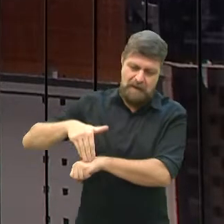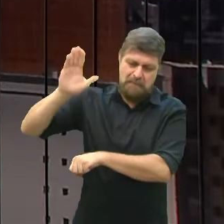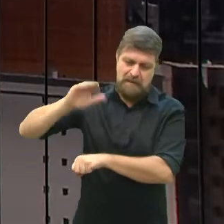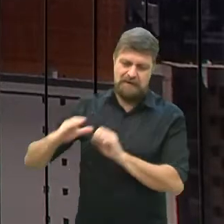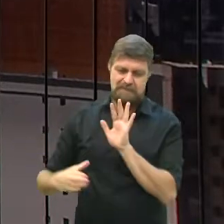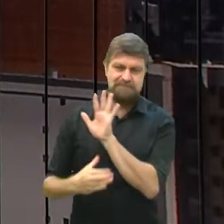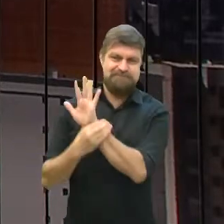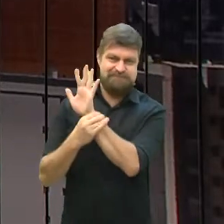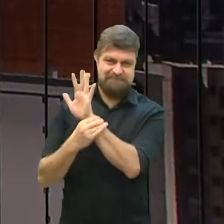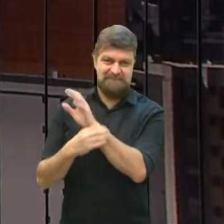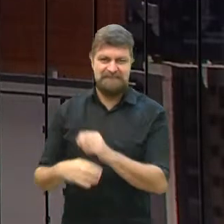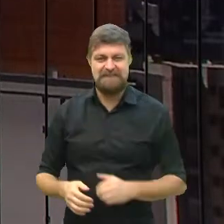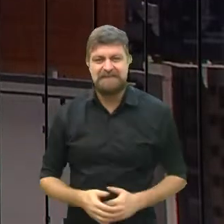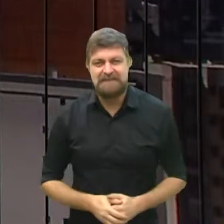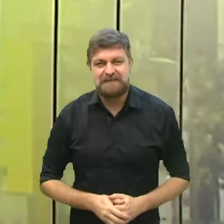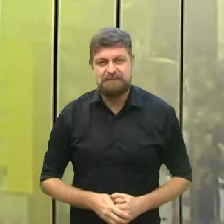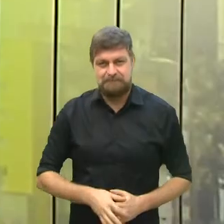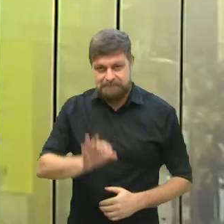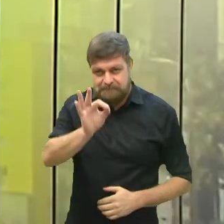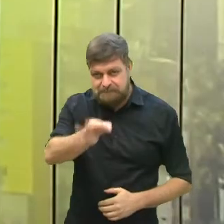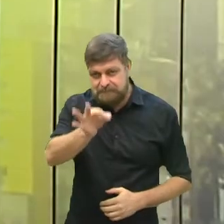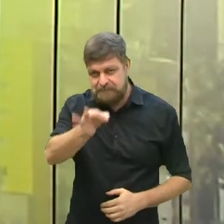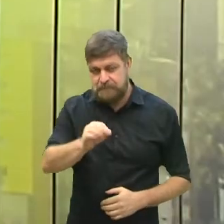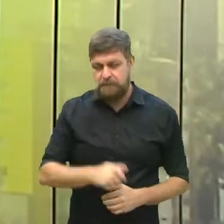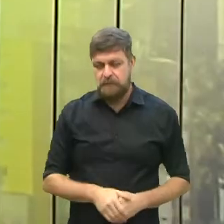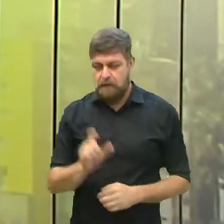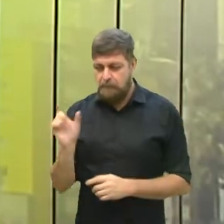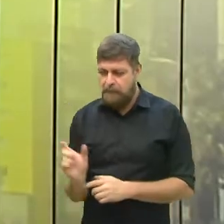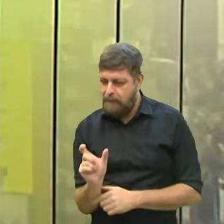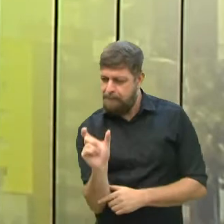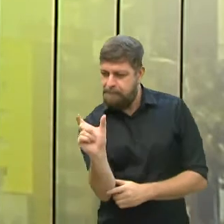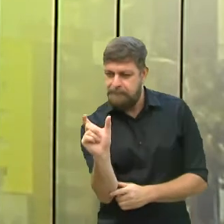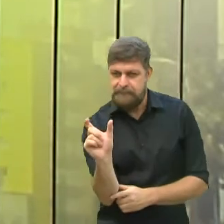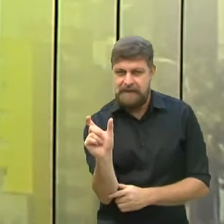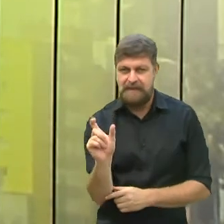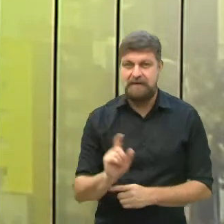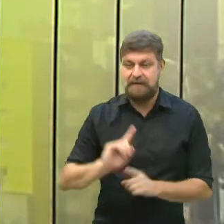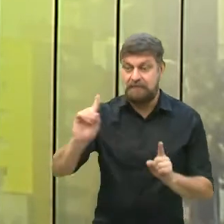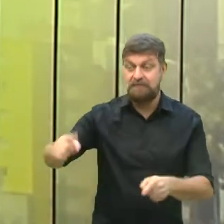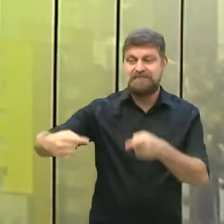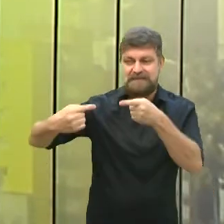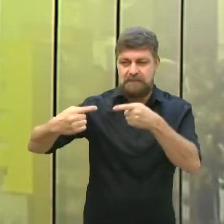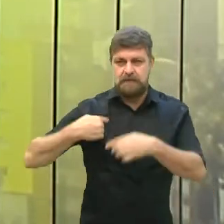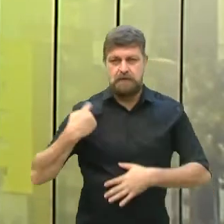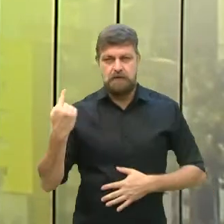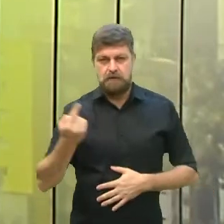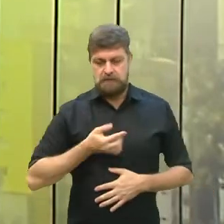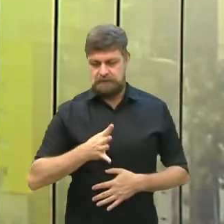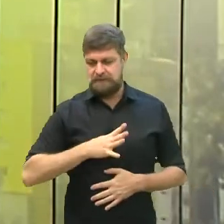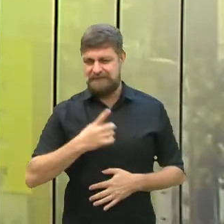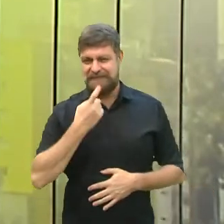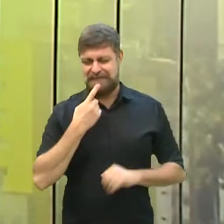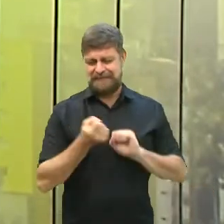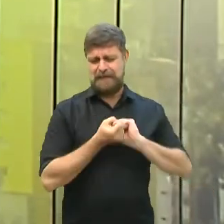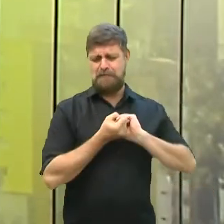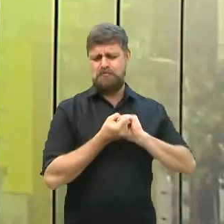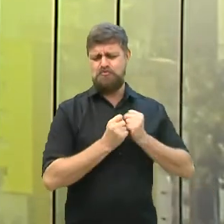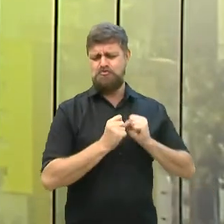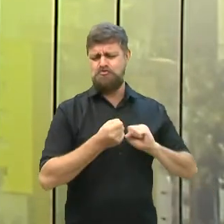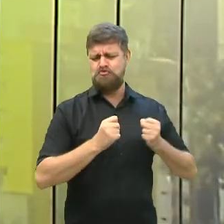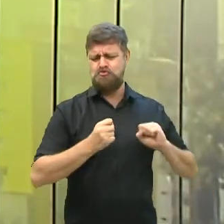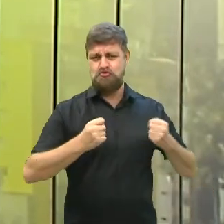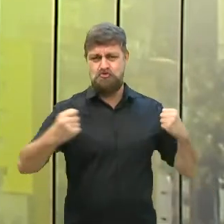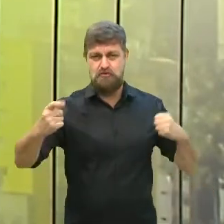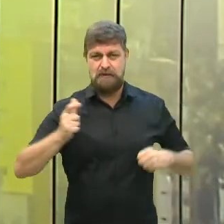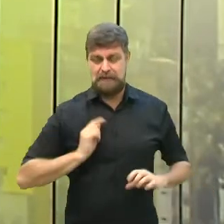sustentável. Com certeza. O senhor tocou numa palavra muito importante que é o desafio, né? Nós somos uma cidade imensa,